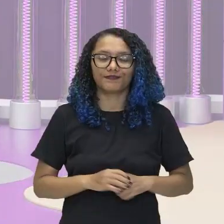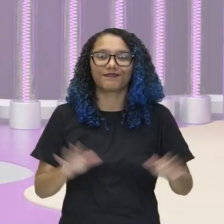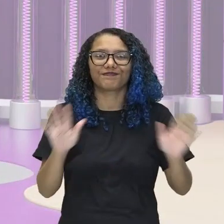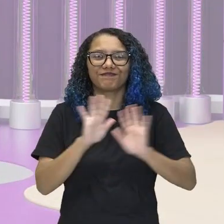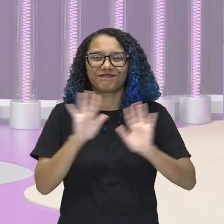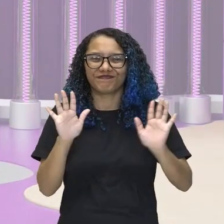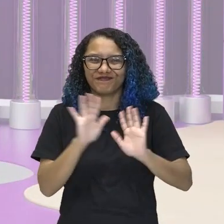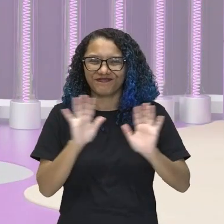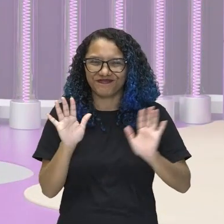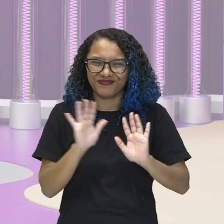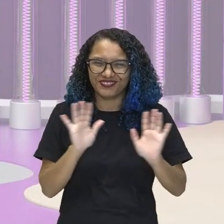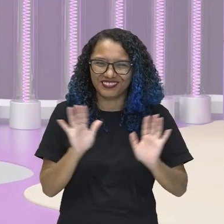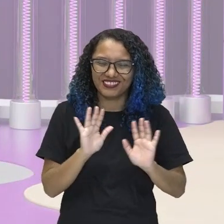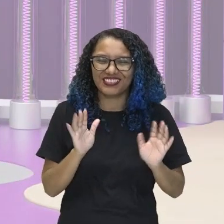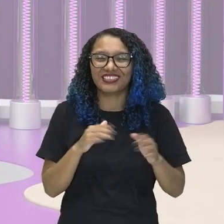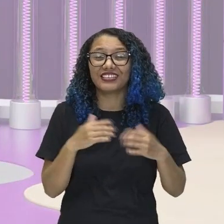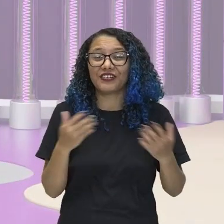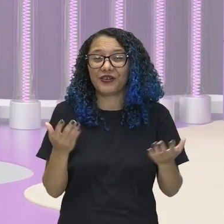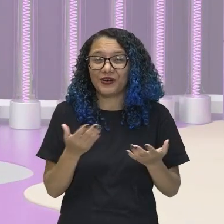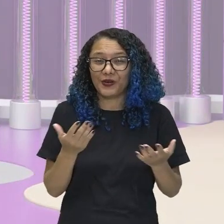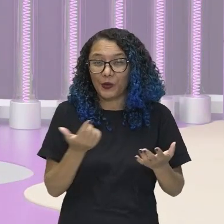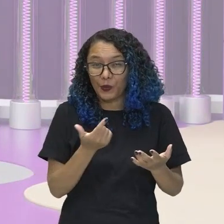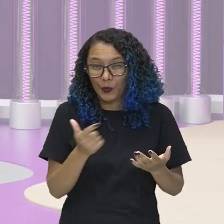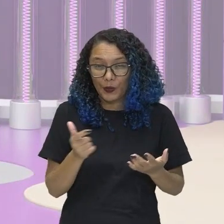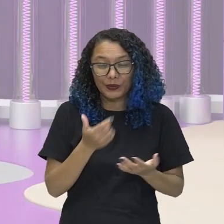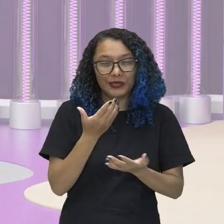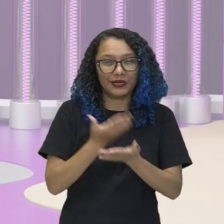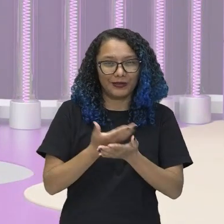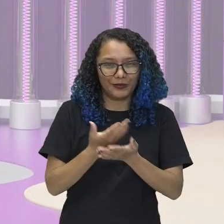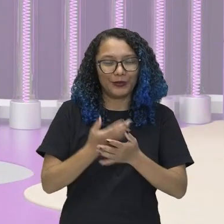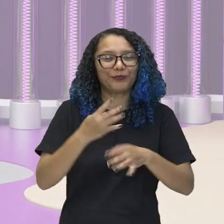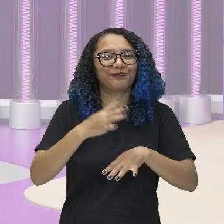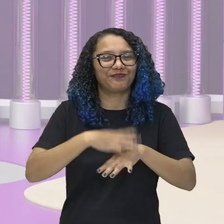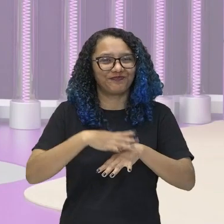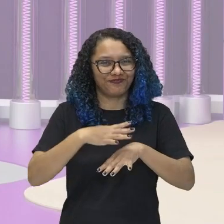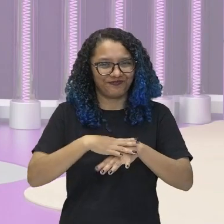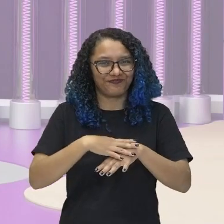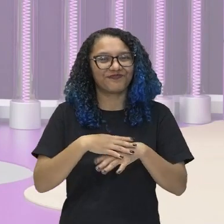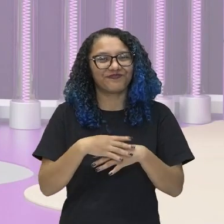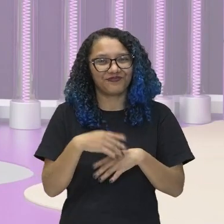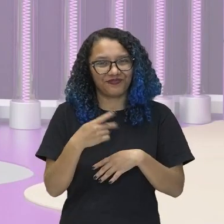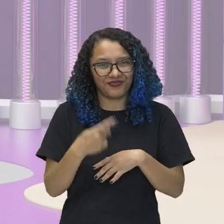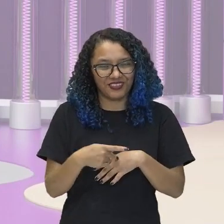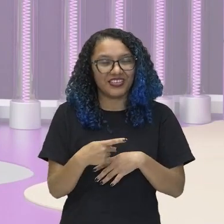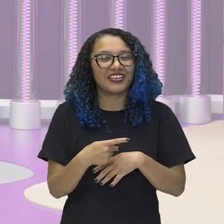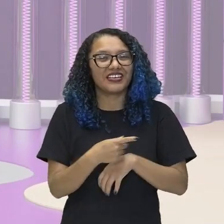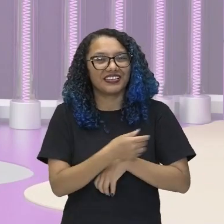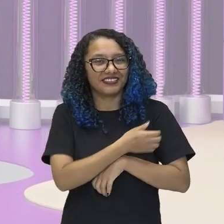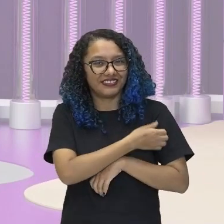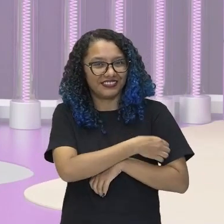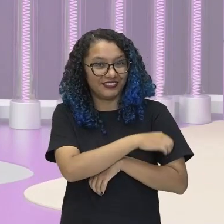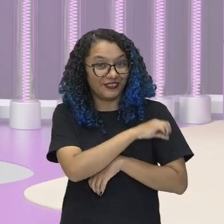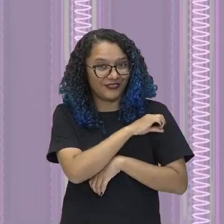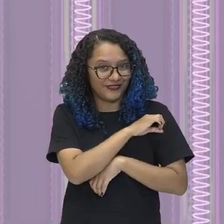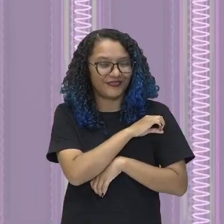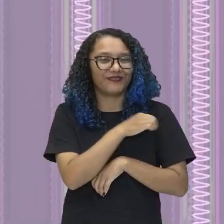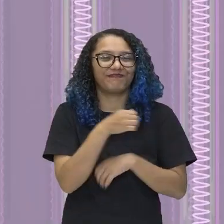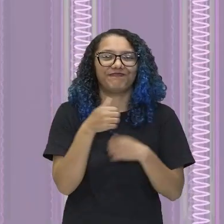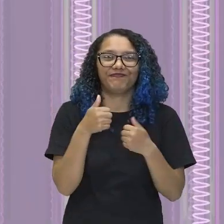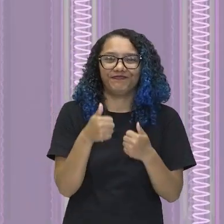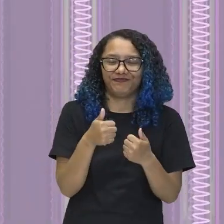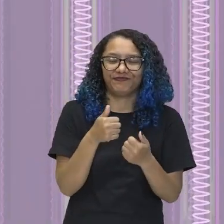Olá, meu povo! Vamos mais a uma aula de Matemática do Ensino Fundamental